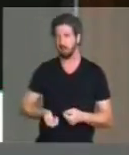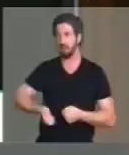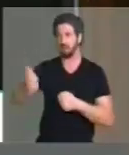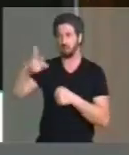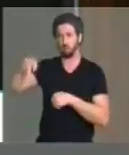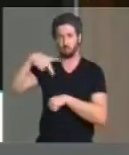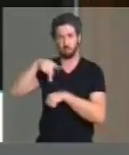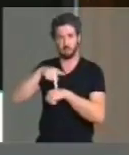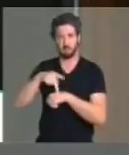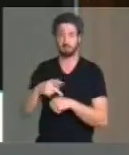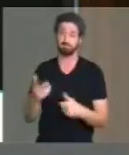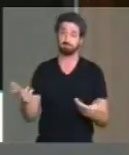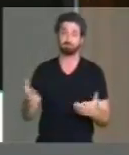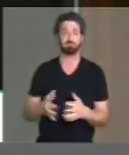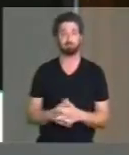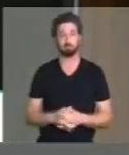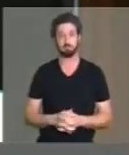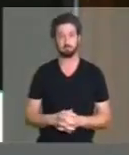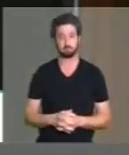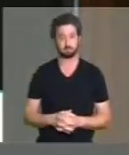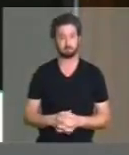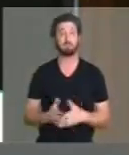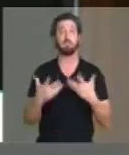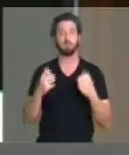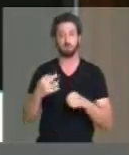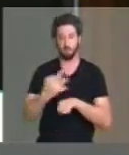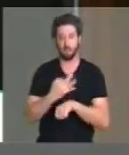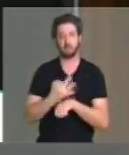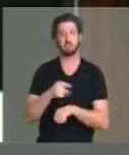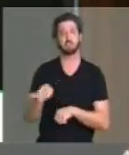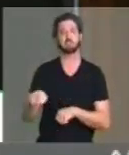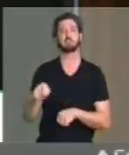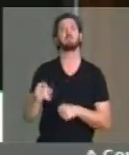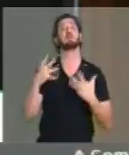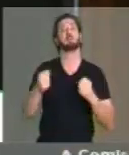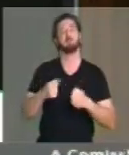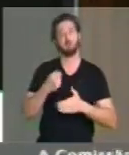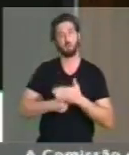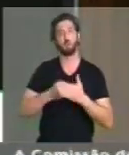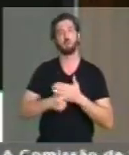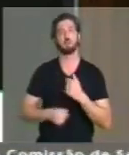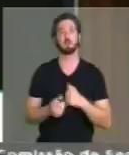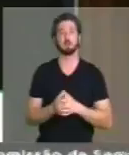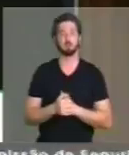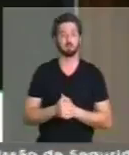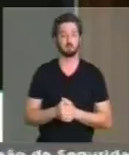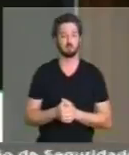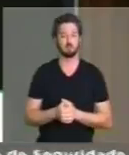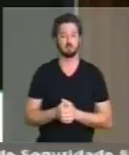nacional, que são as reservas do pré-sal. Vamos resistir a isso e vamos lutar. Muito obrigado. Senhor Presidente.